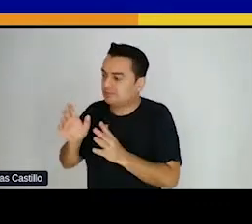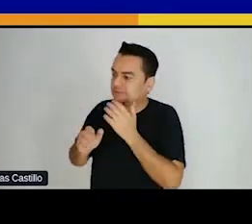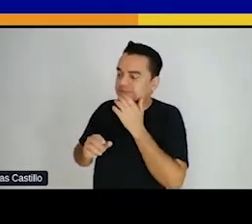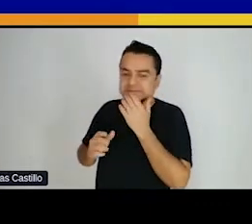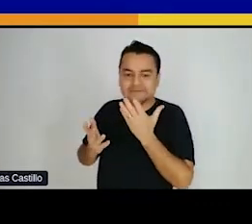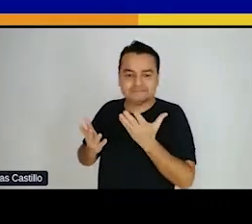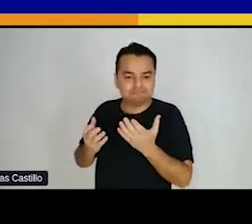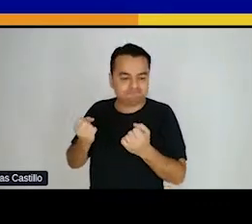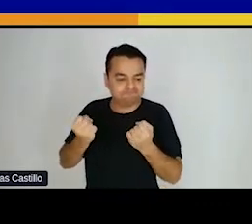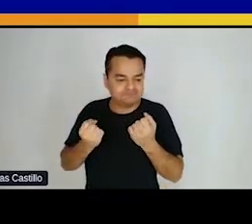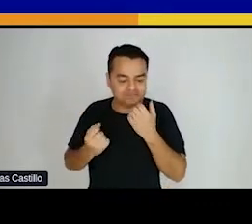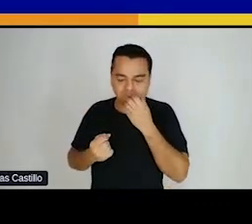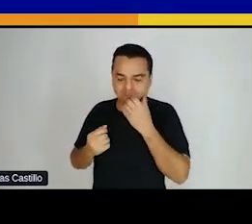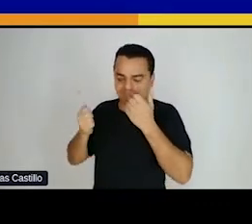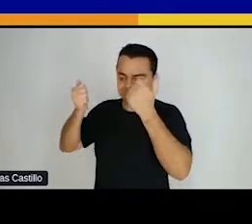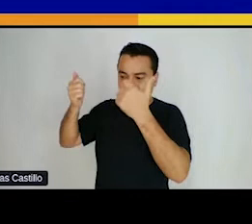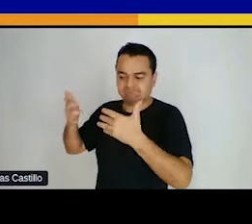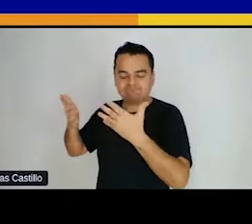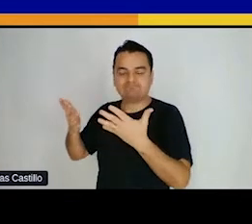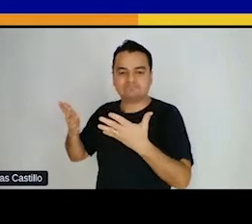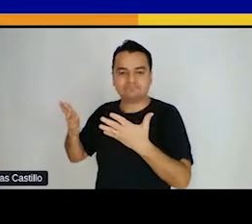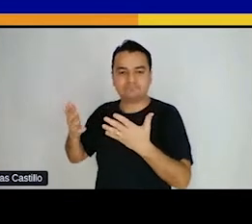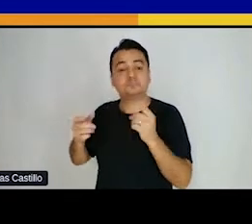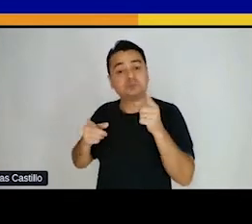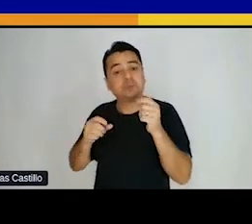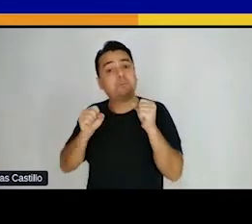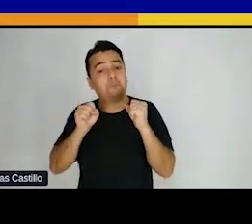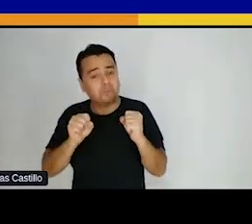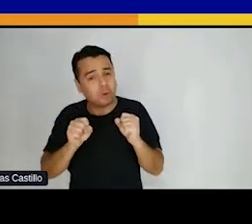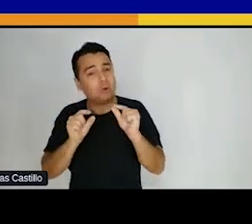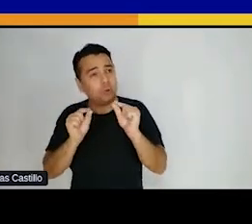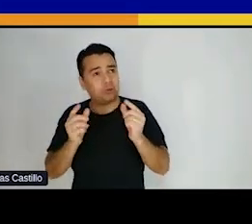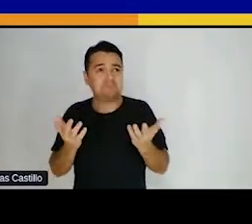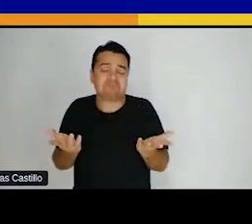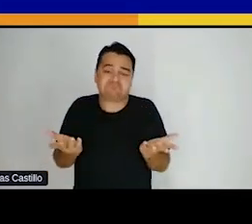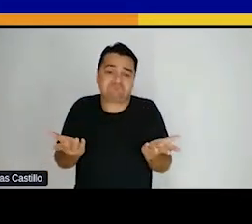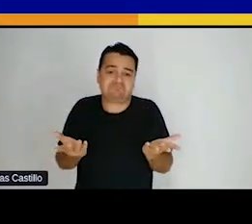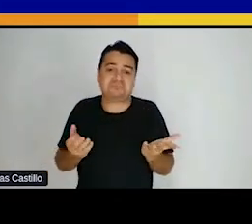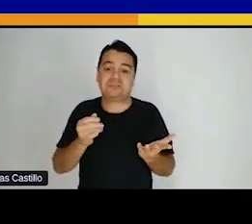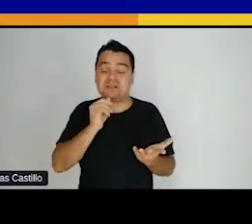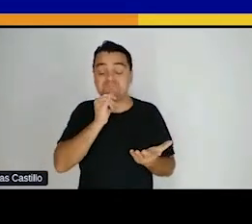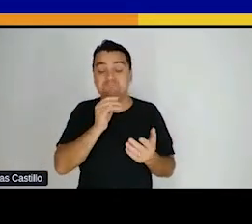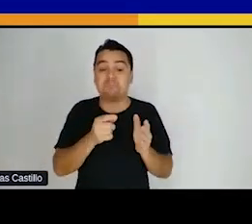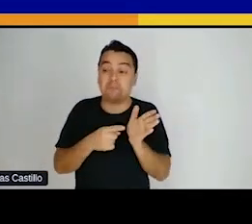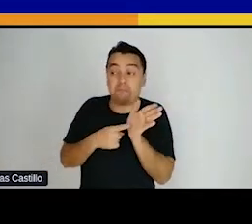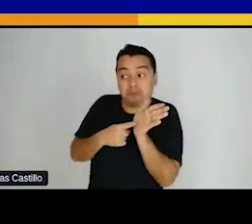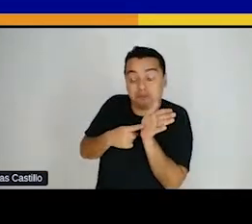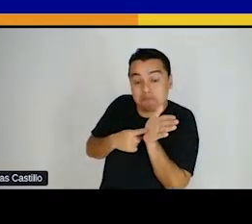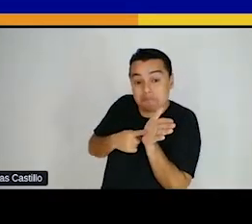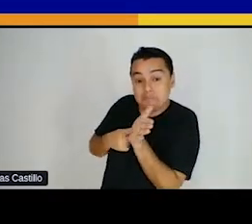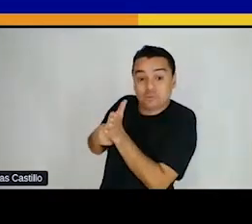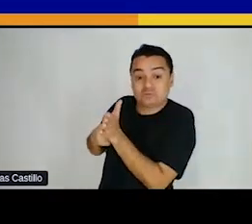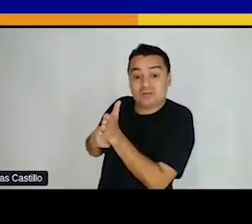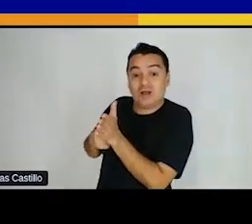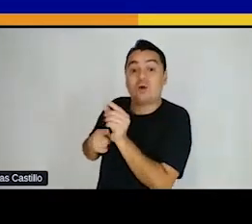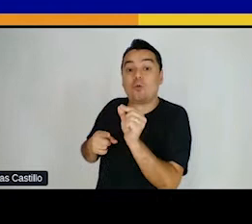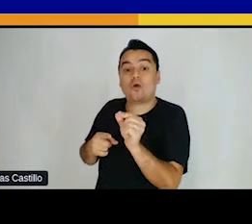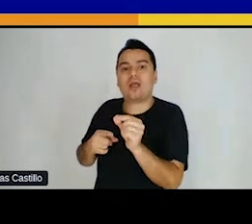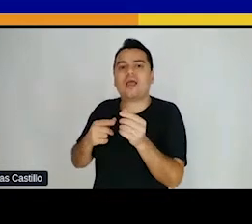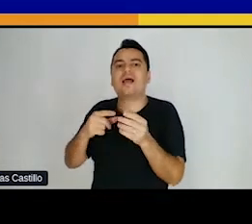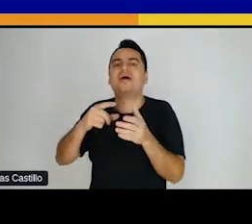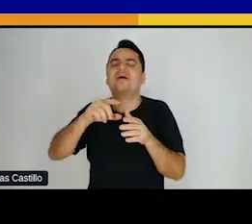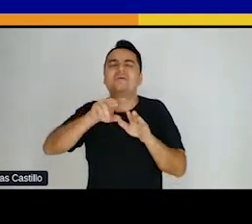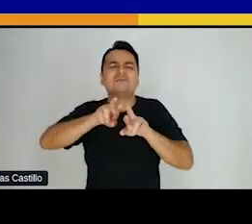utilizar, né, para tal feito, seria aí exibir para ela uma série